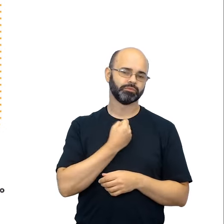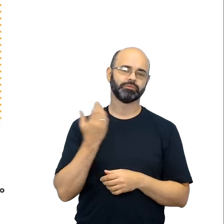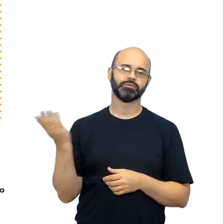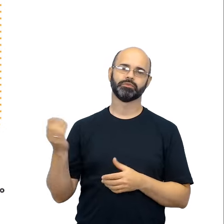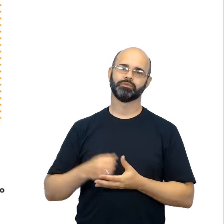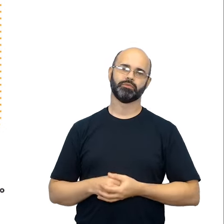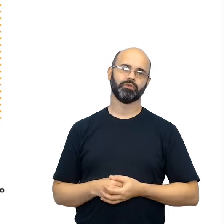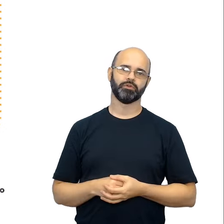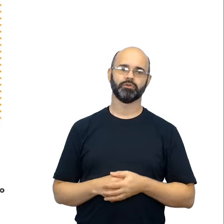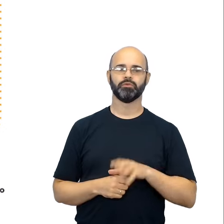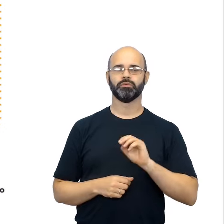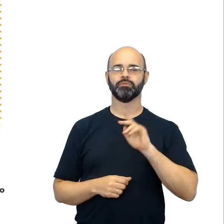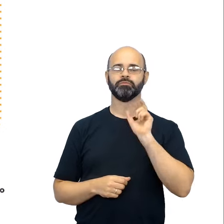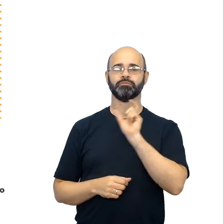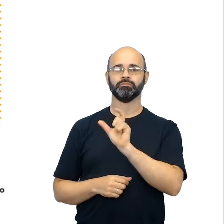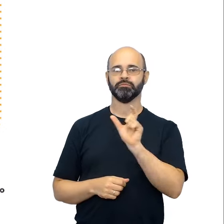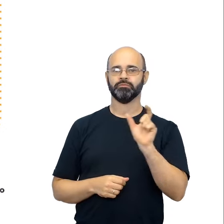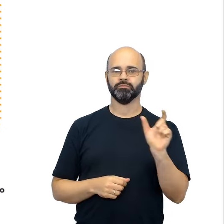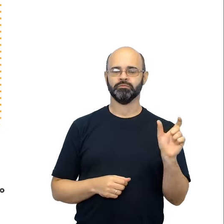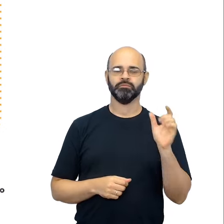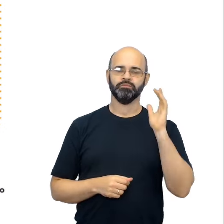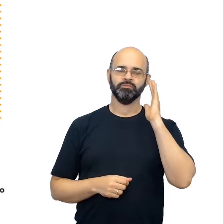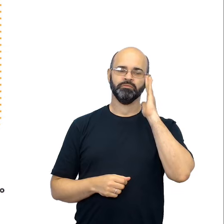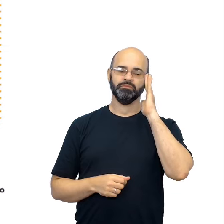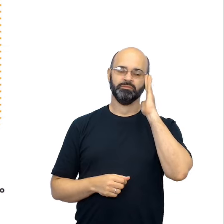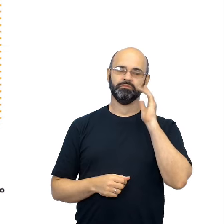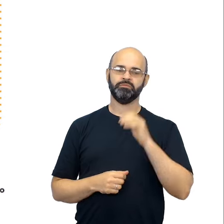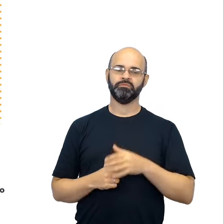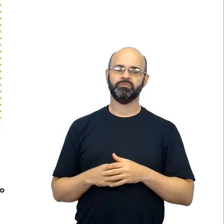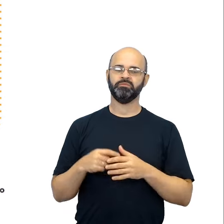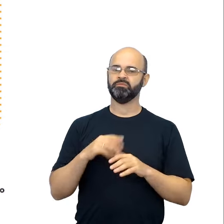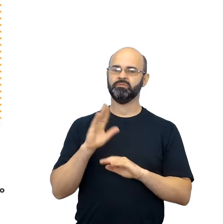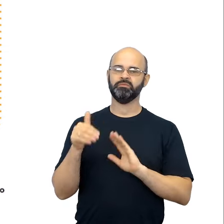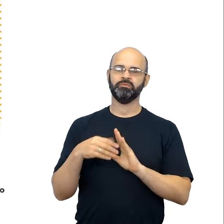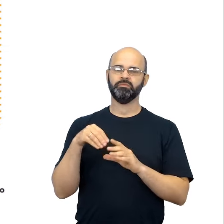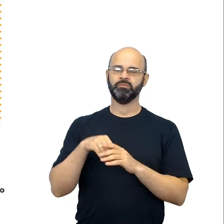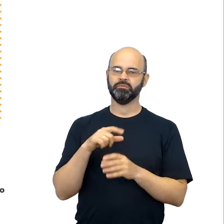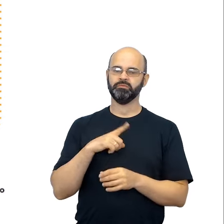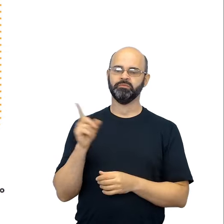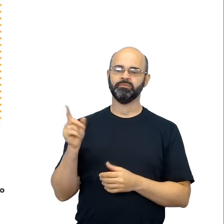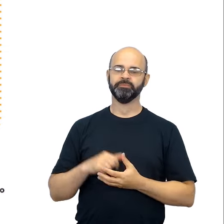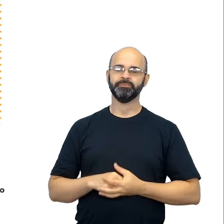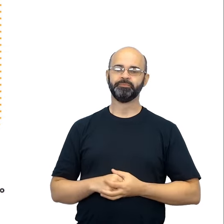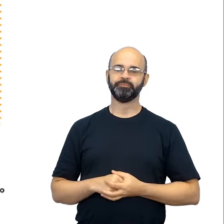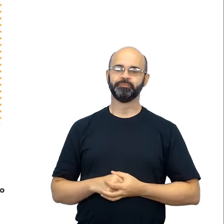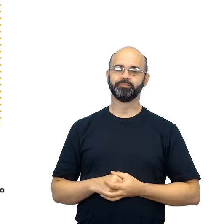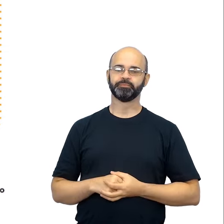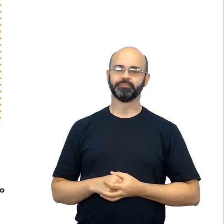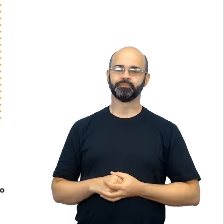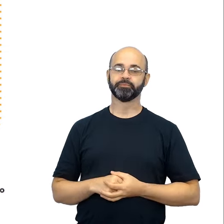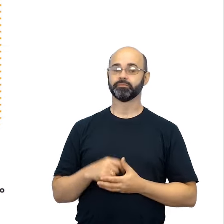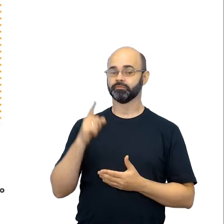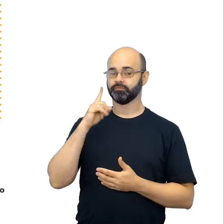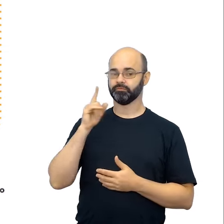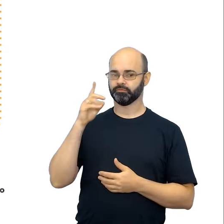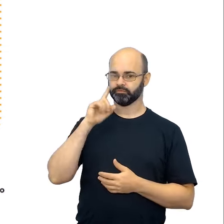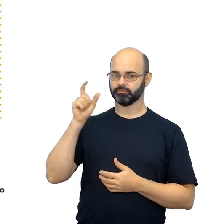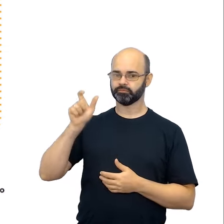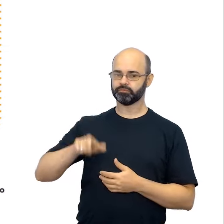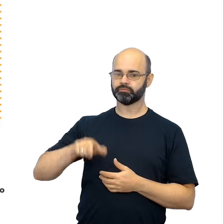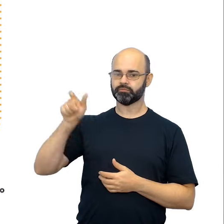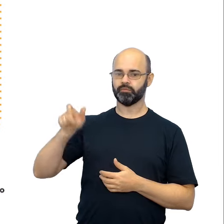forma de palavras aí, mas os elementos estão aí presentes. Esse gráfico da esquerda, de colunas ou de barras, né? Eles